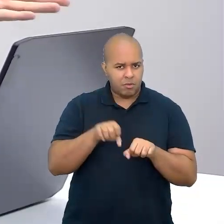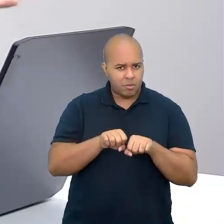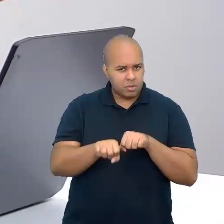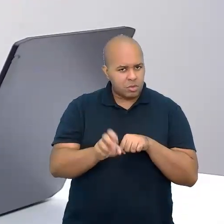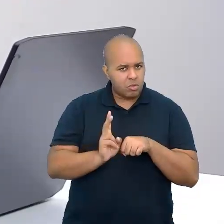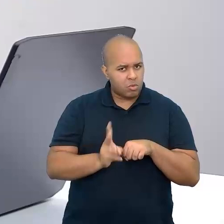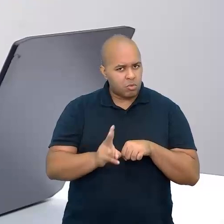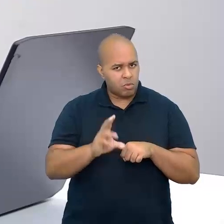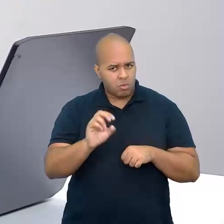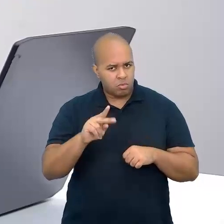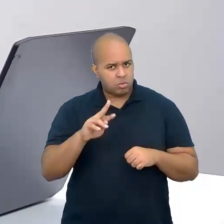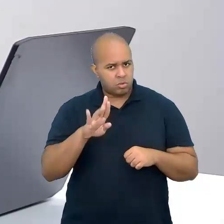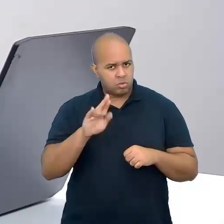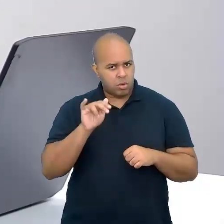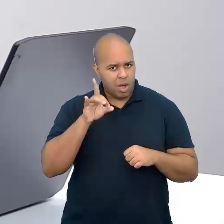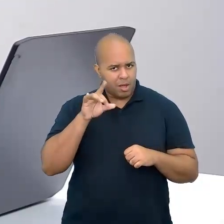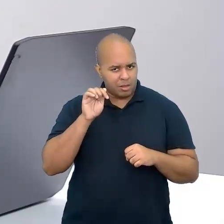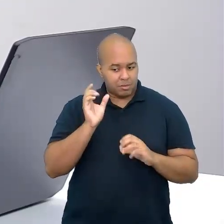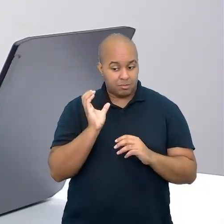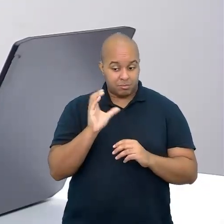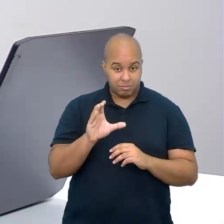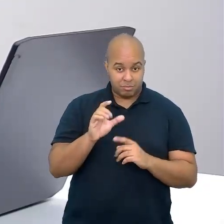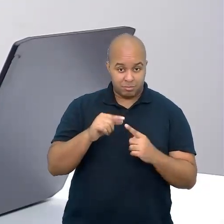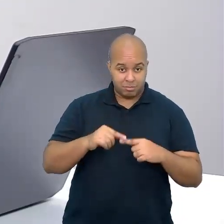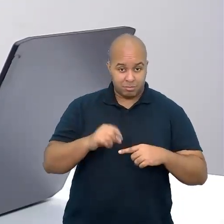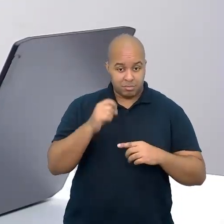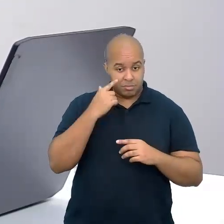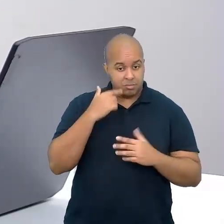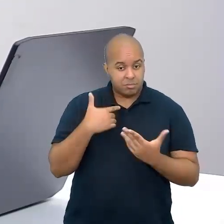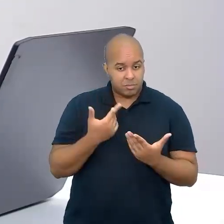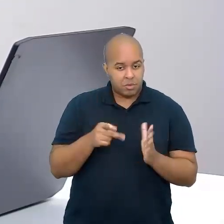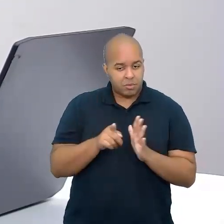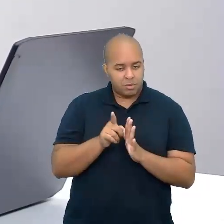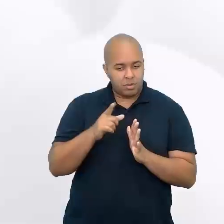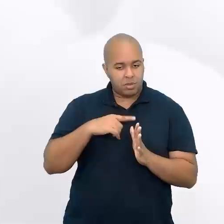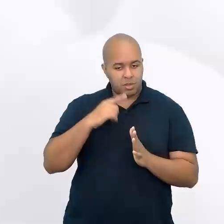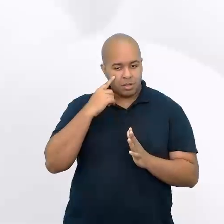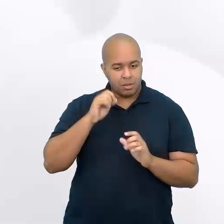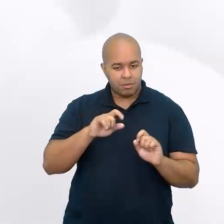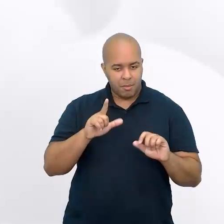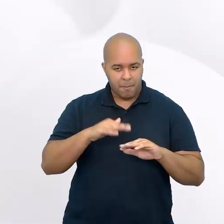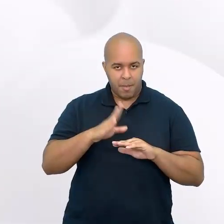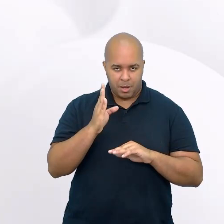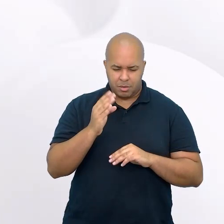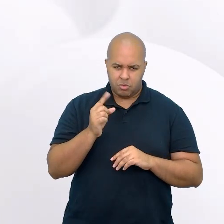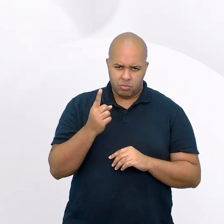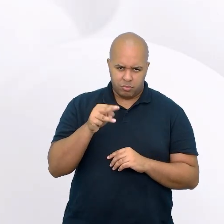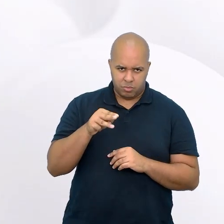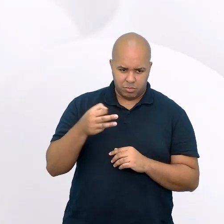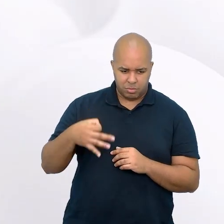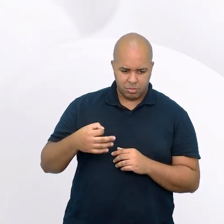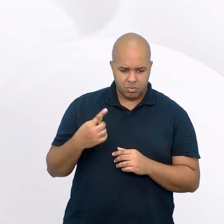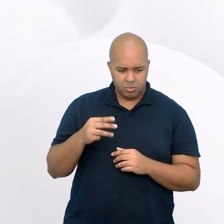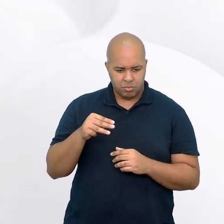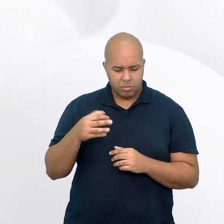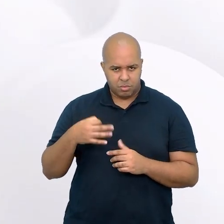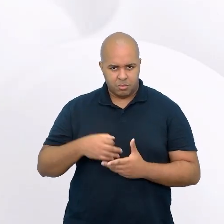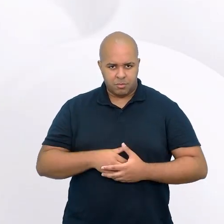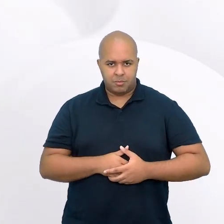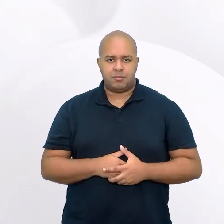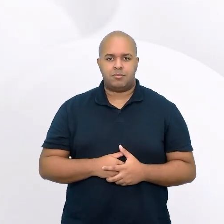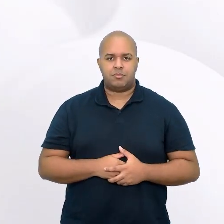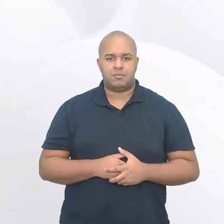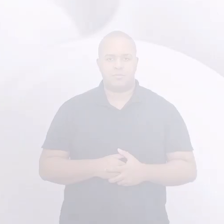continuada exatamente segue aqui e aí para isso nós temos mais um minuto mais um minuto